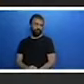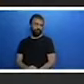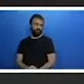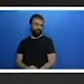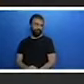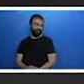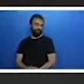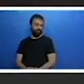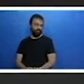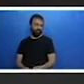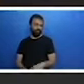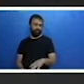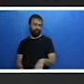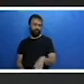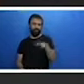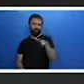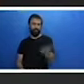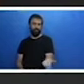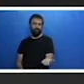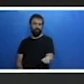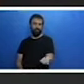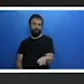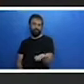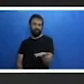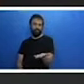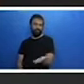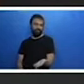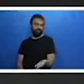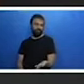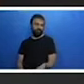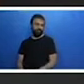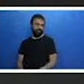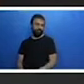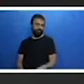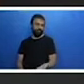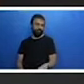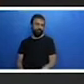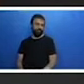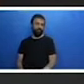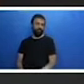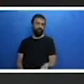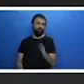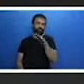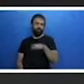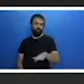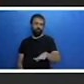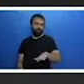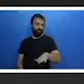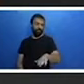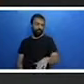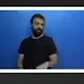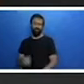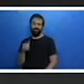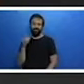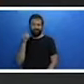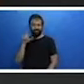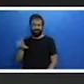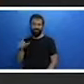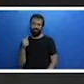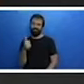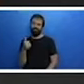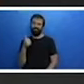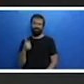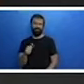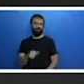Mas é isso mesmo objetivo me ficando cada vez mais dificil conseguir agora vamos ver nas costas da mão conseguir